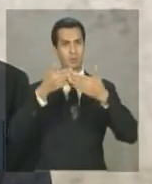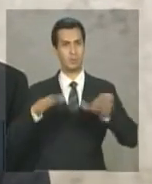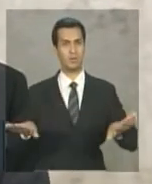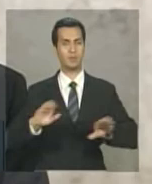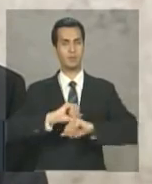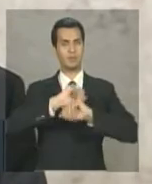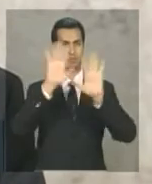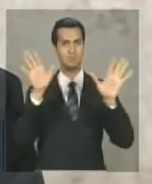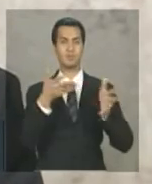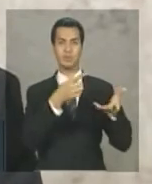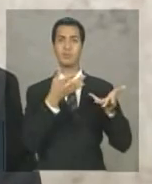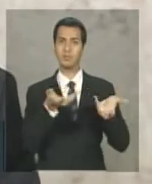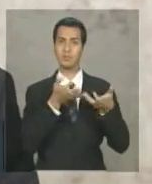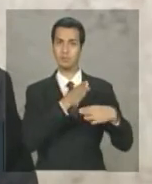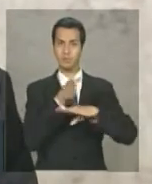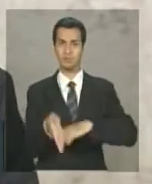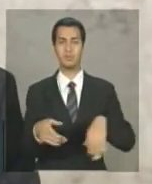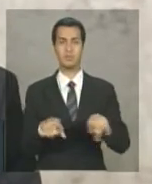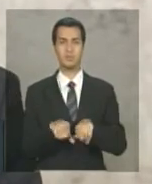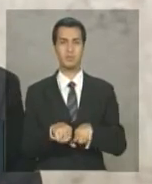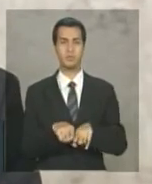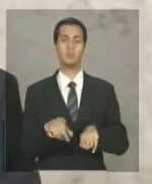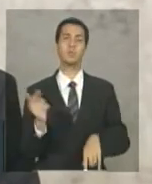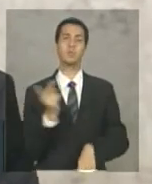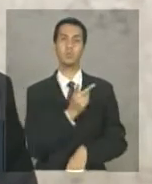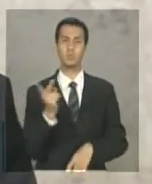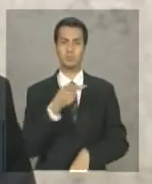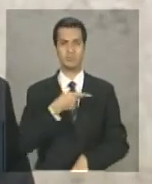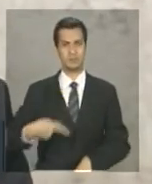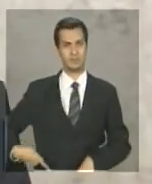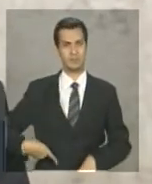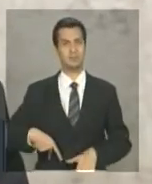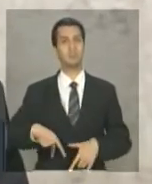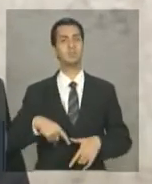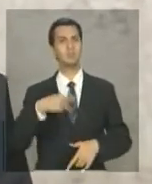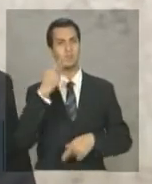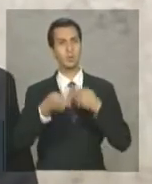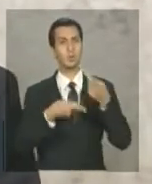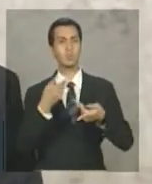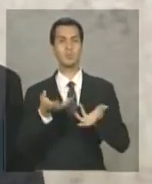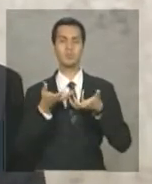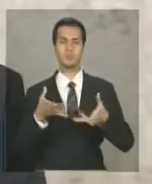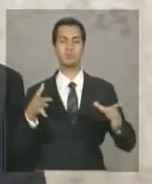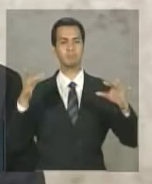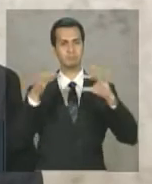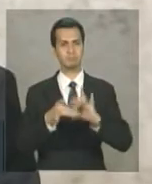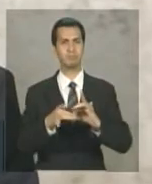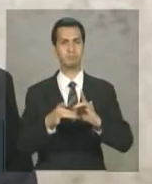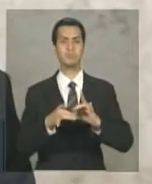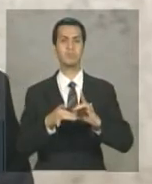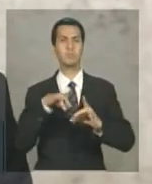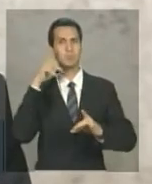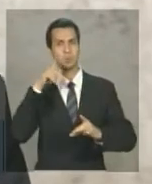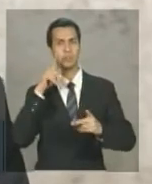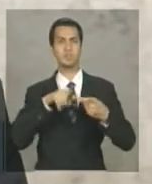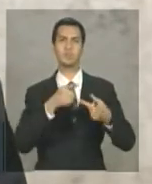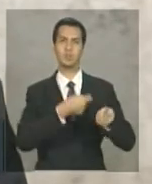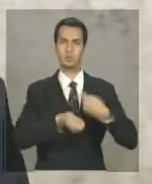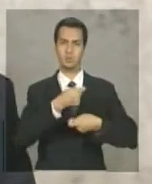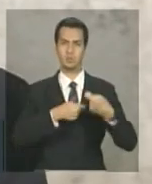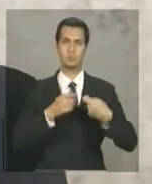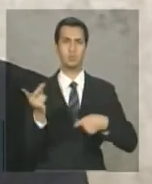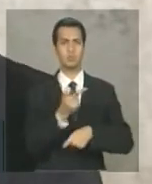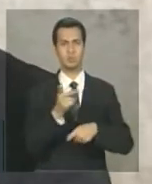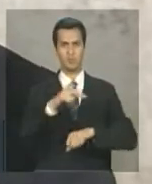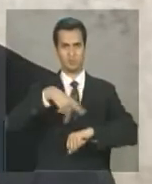E houve uma reafirmação de ambas as partes de engajamento numa relação muito próxima, política e econômica, entre os dois países.